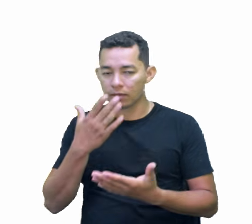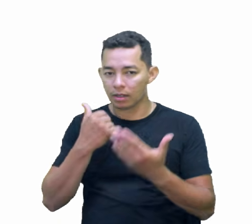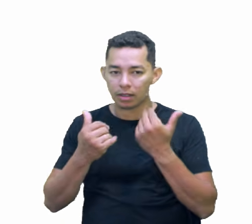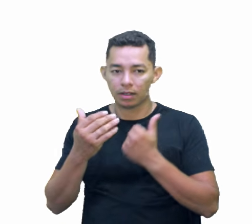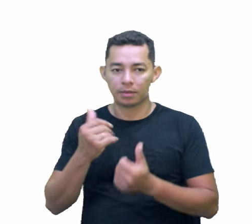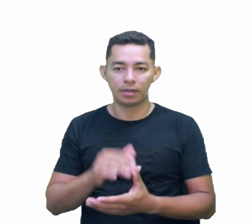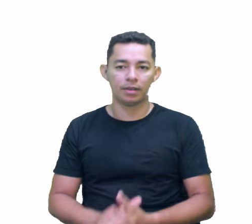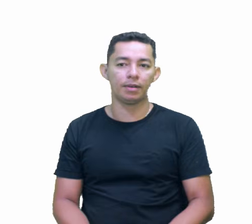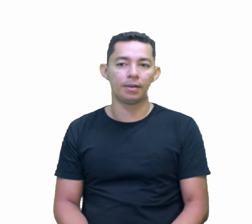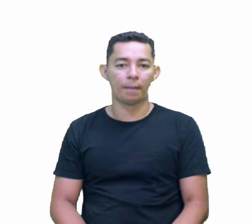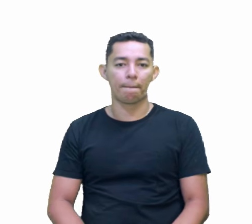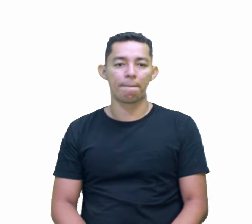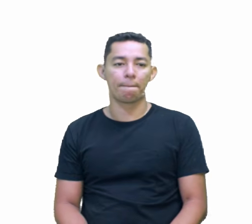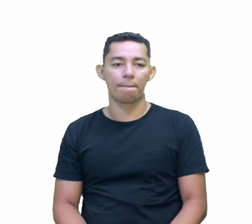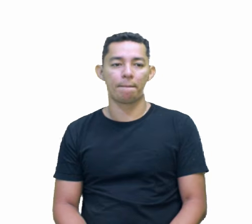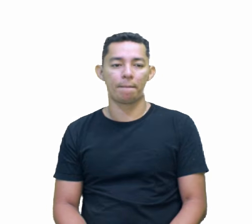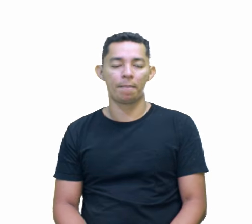alimentares.